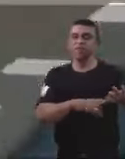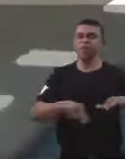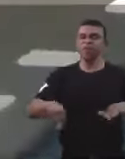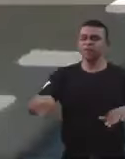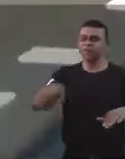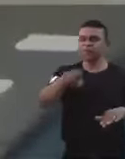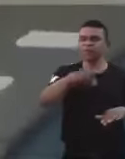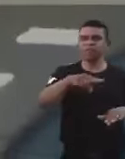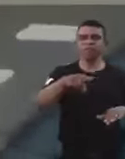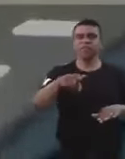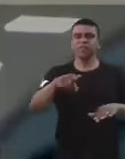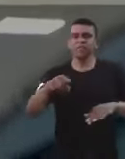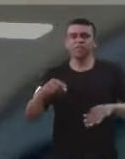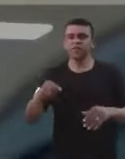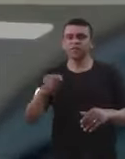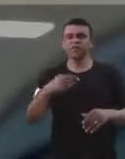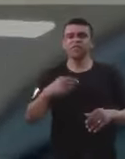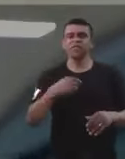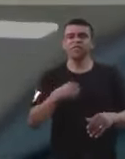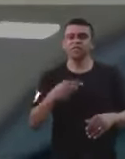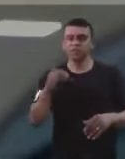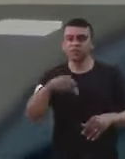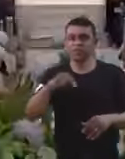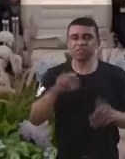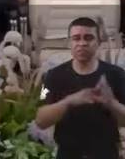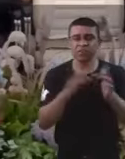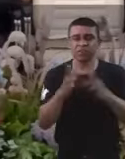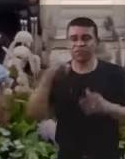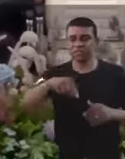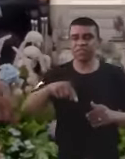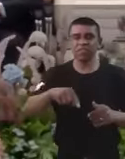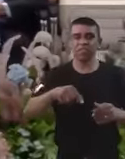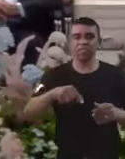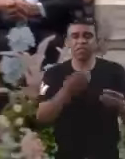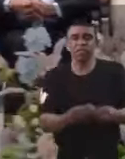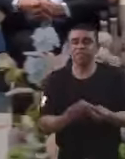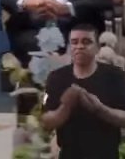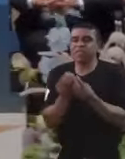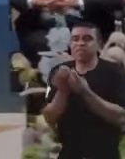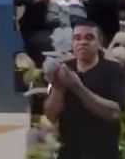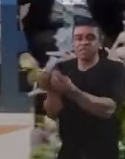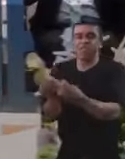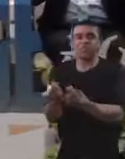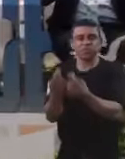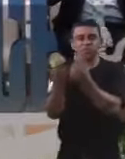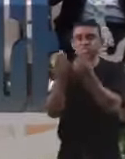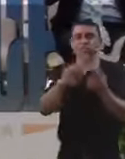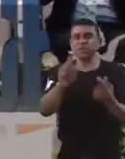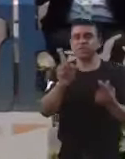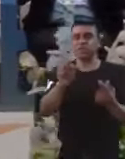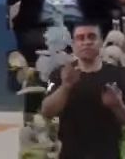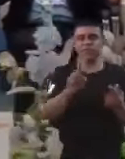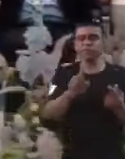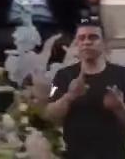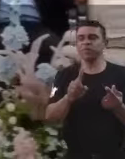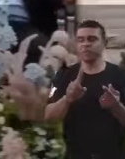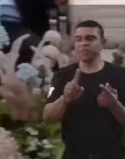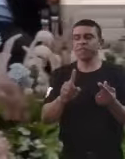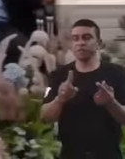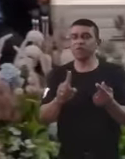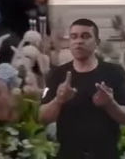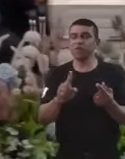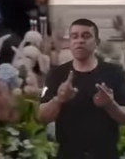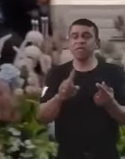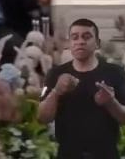estou aqui para te dar herança terrenal. Eu estou aqui para te dar uma herança no céu. Eu estou aqui para te